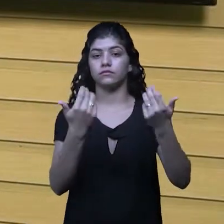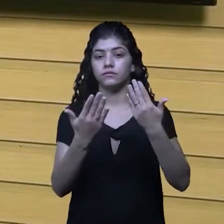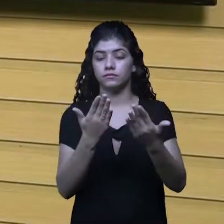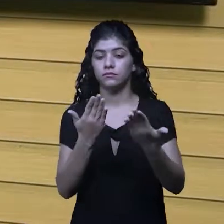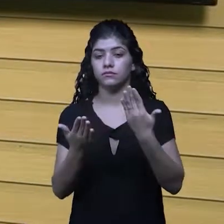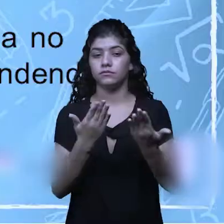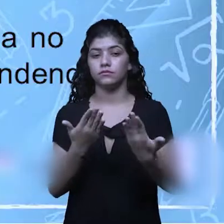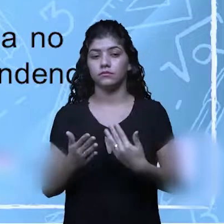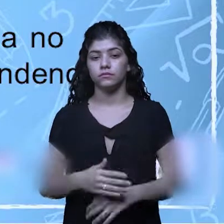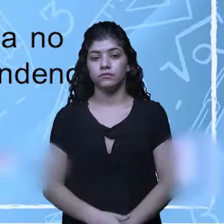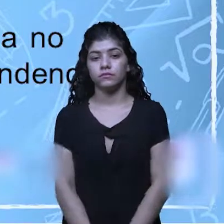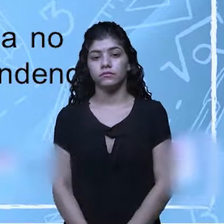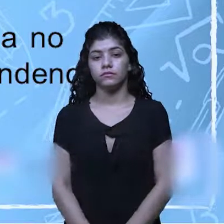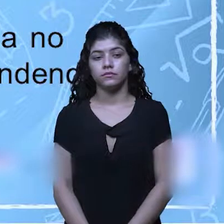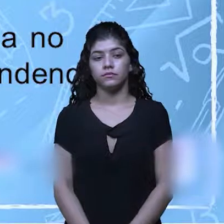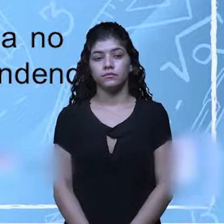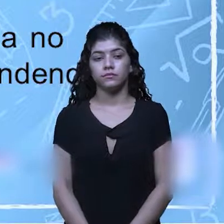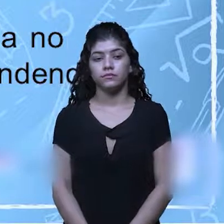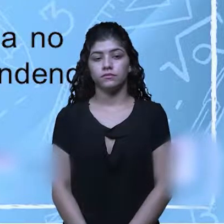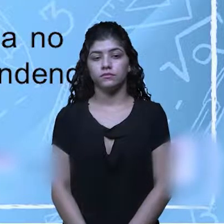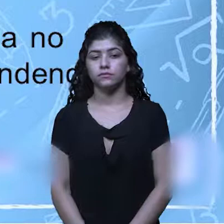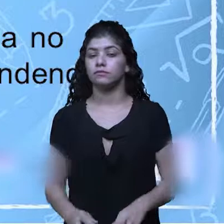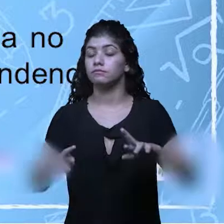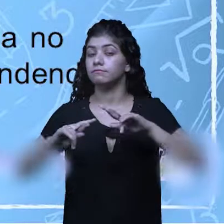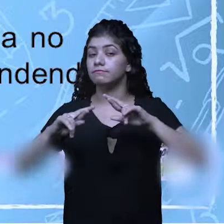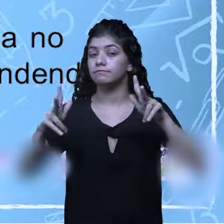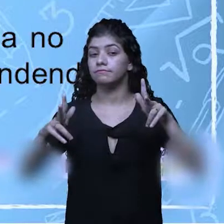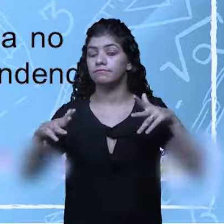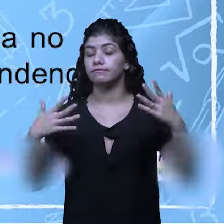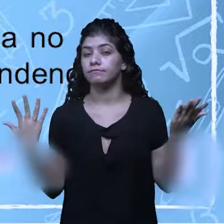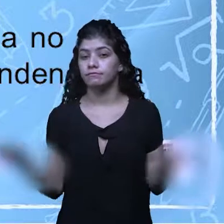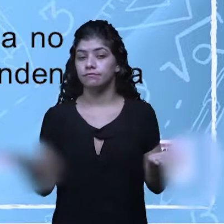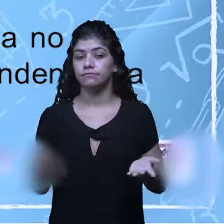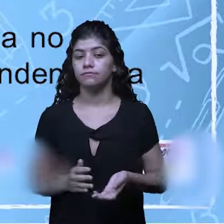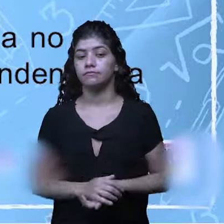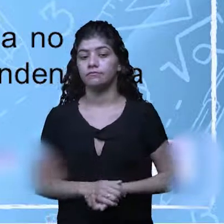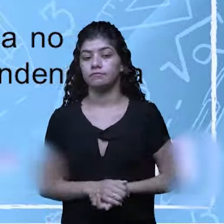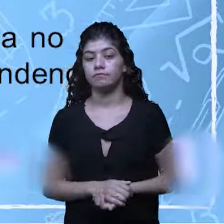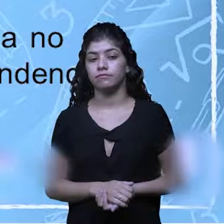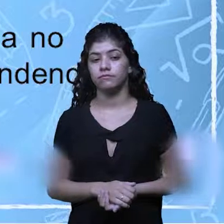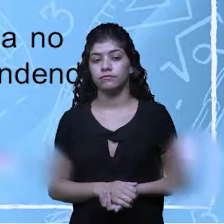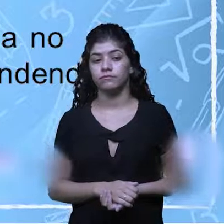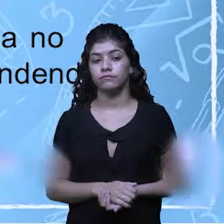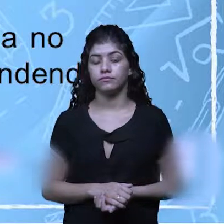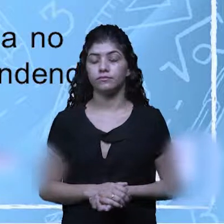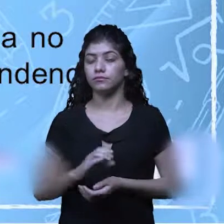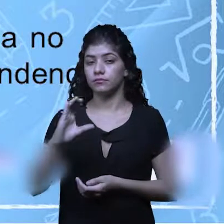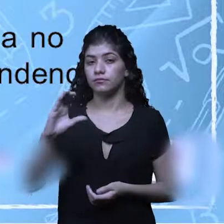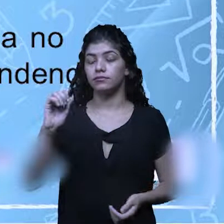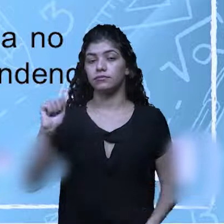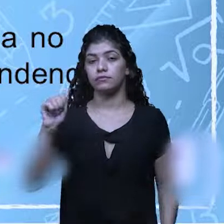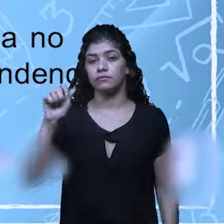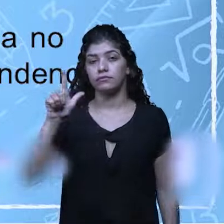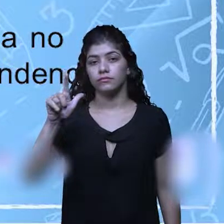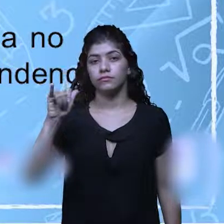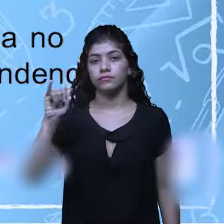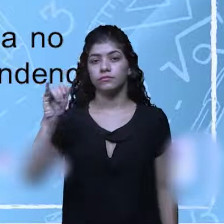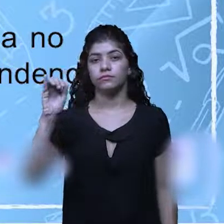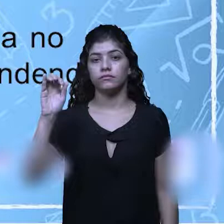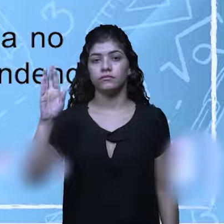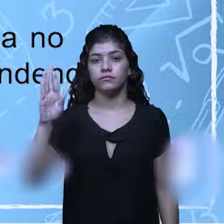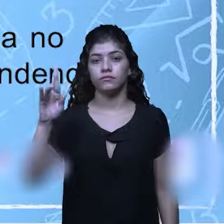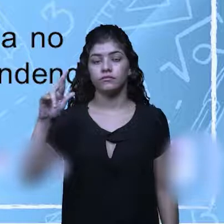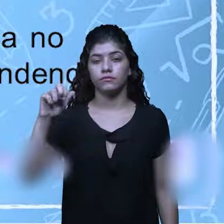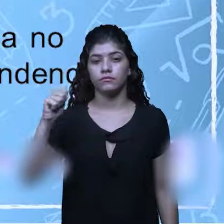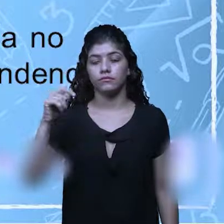forma correta. Calibração ou aferição. Diferença entre a calibração e a aferição. Calibração